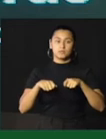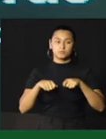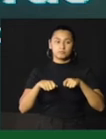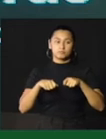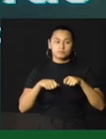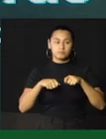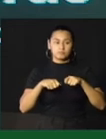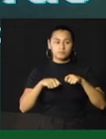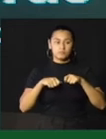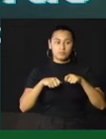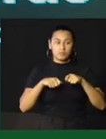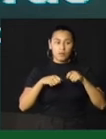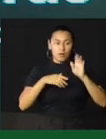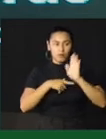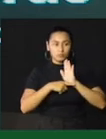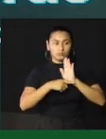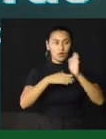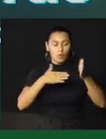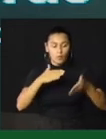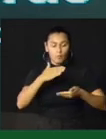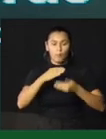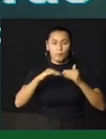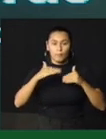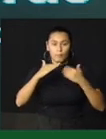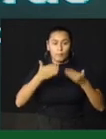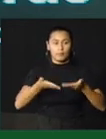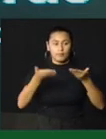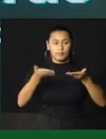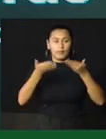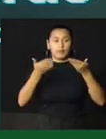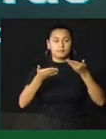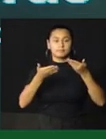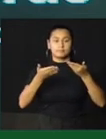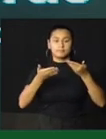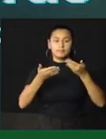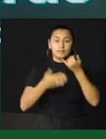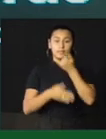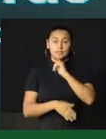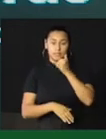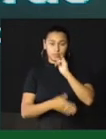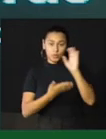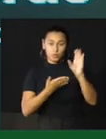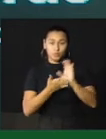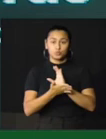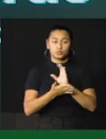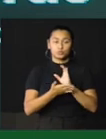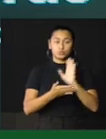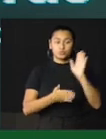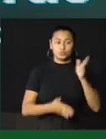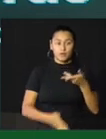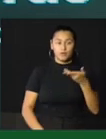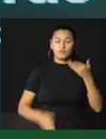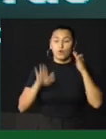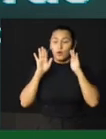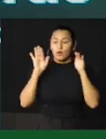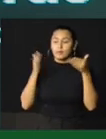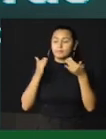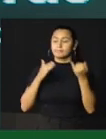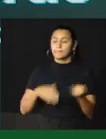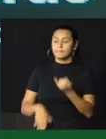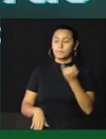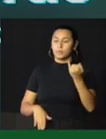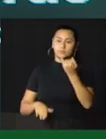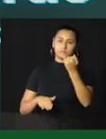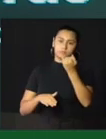transição energética com recursos eh subsidiados para essa eh eh tão importante